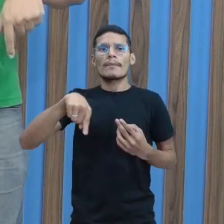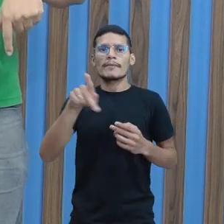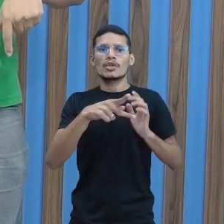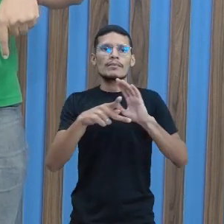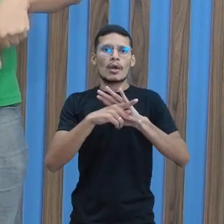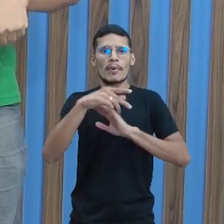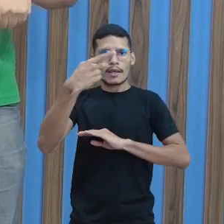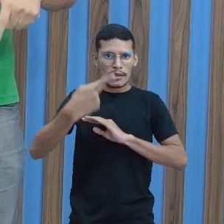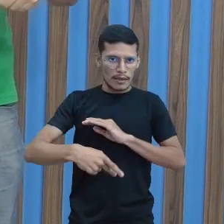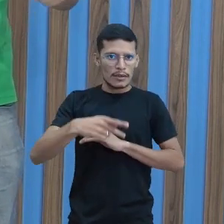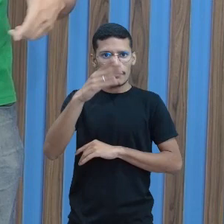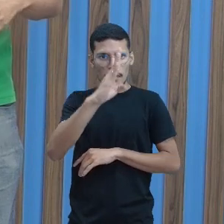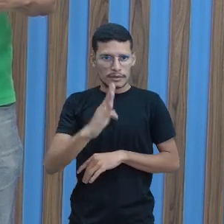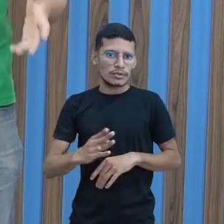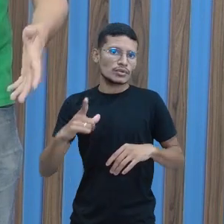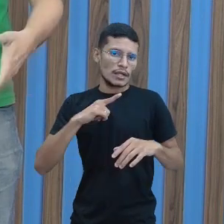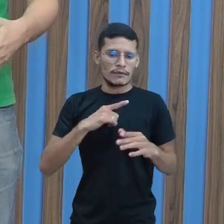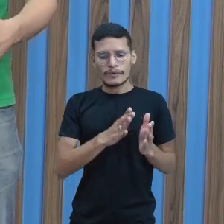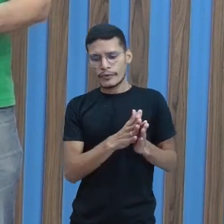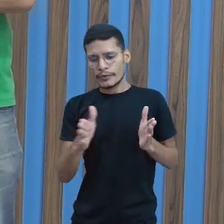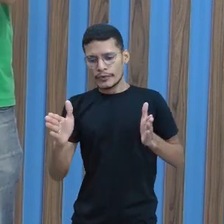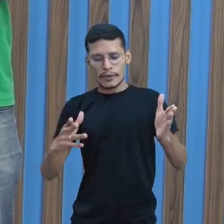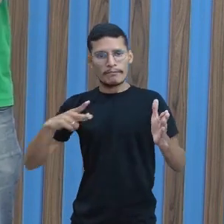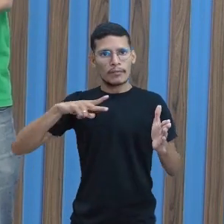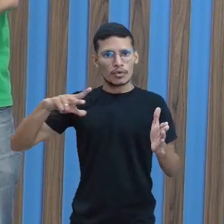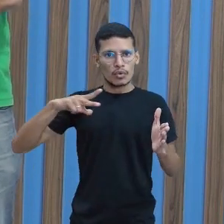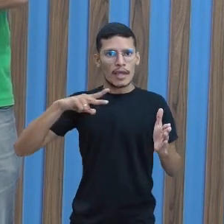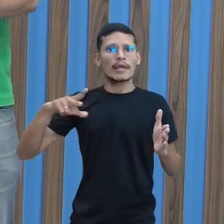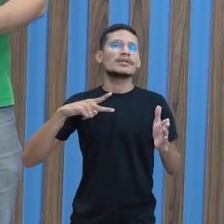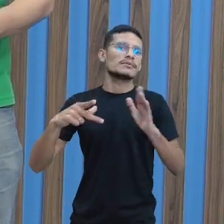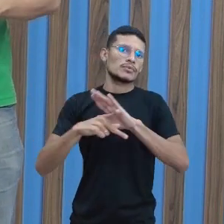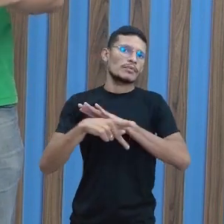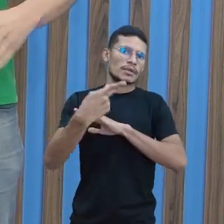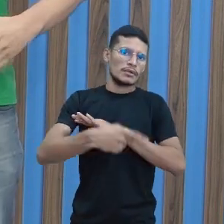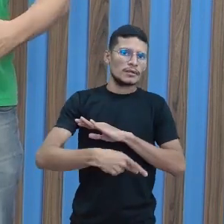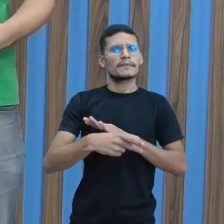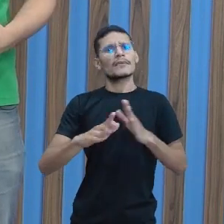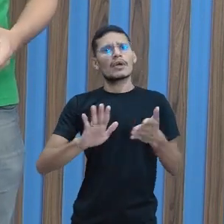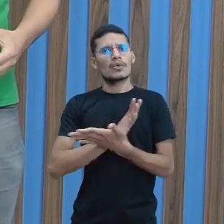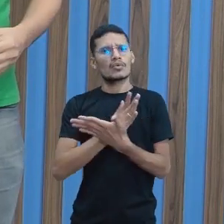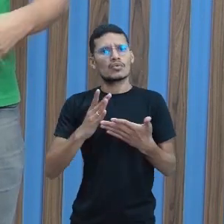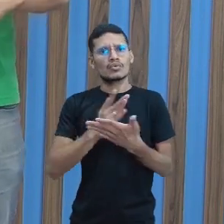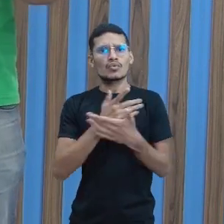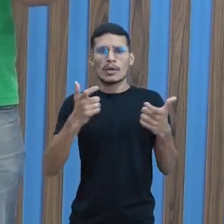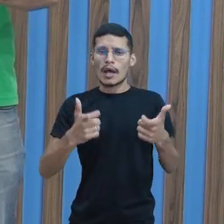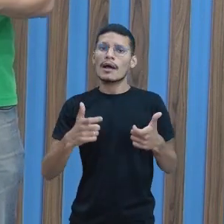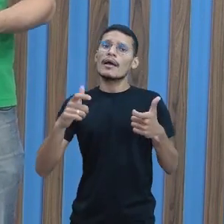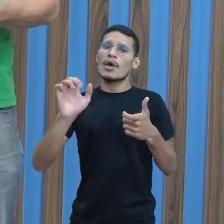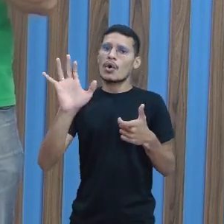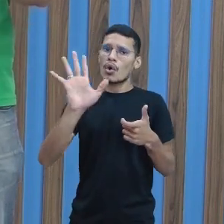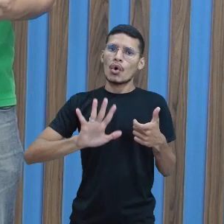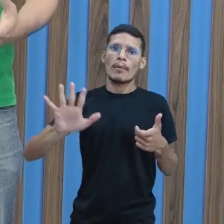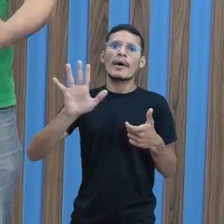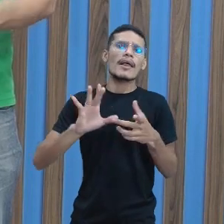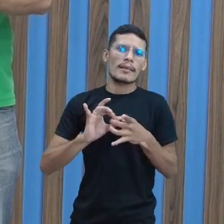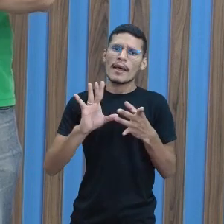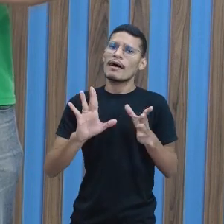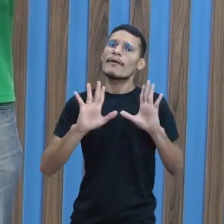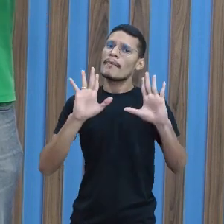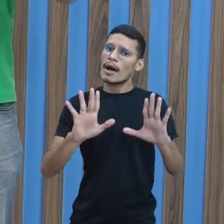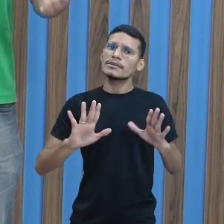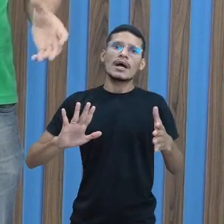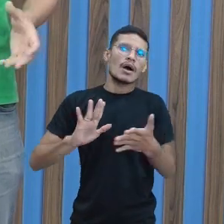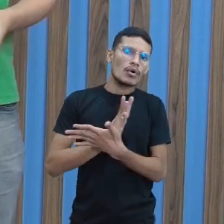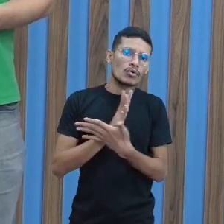Aqui no Brasil, né, durante o domínio português, na Península Ibérica, algumas partes da Europa, né, davam a liberdade, mas